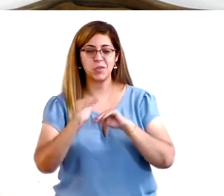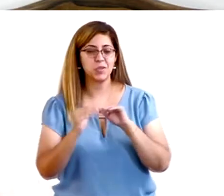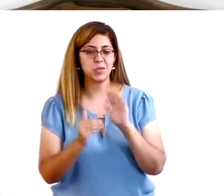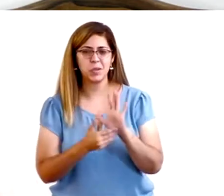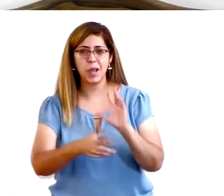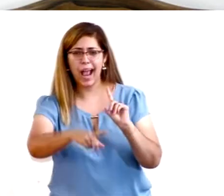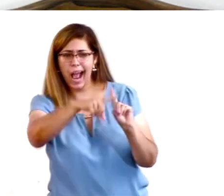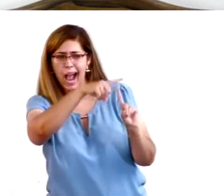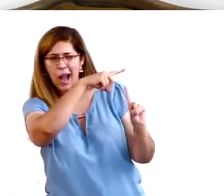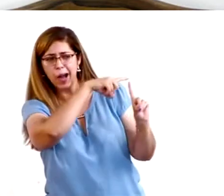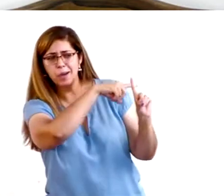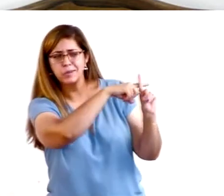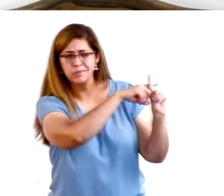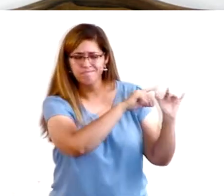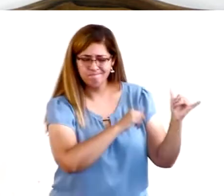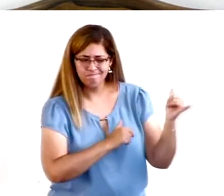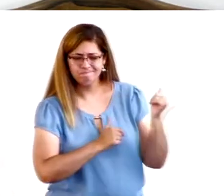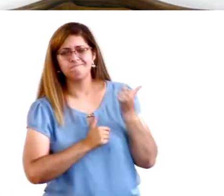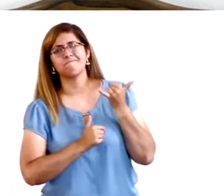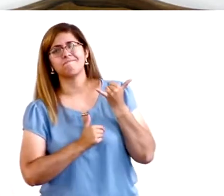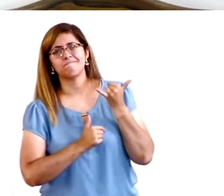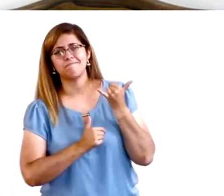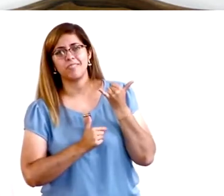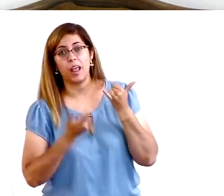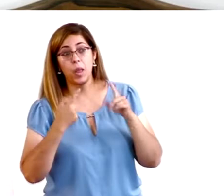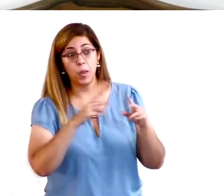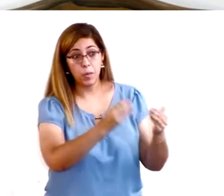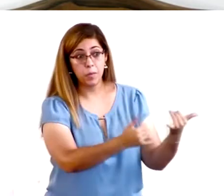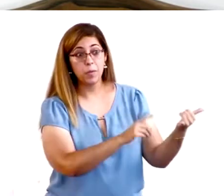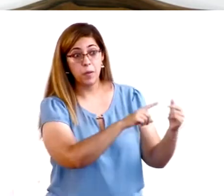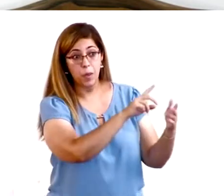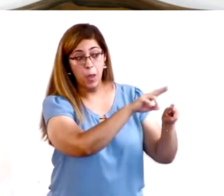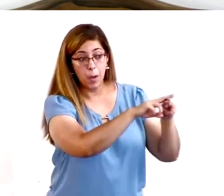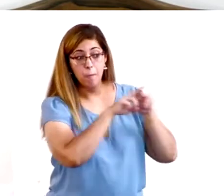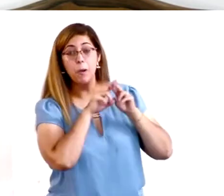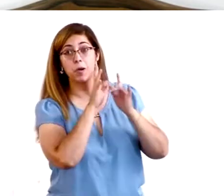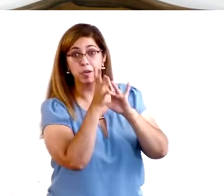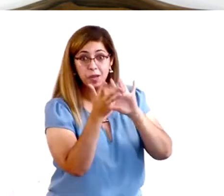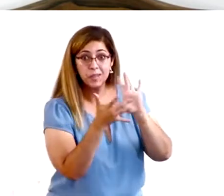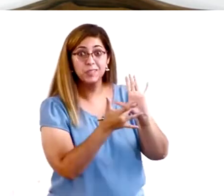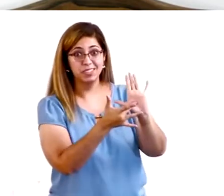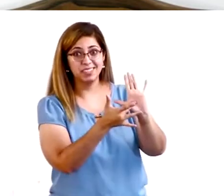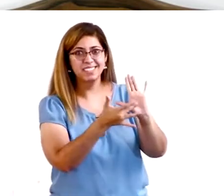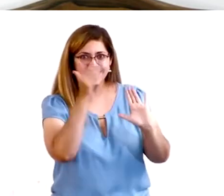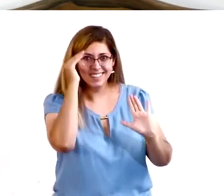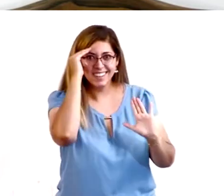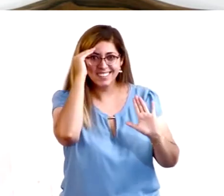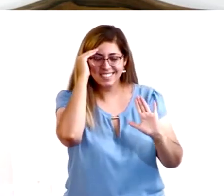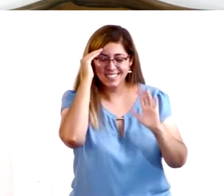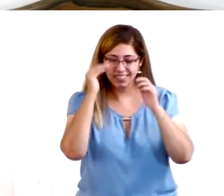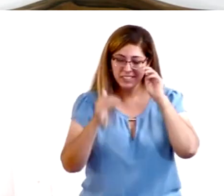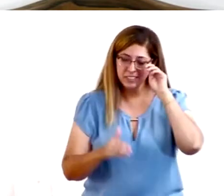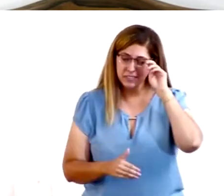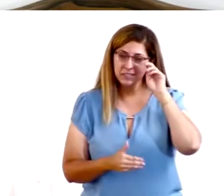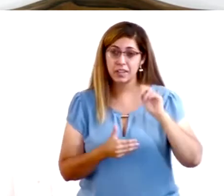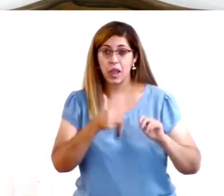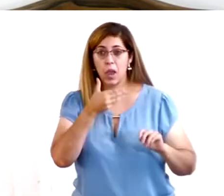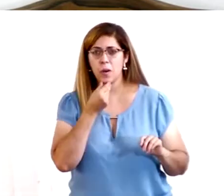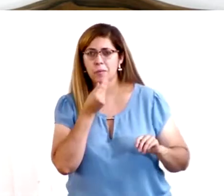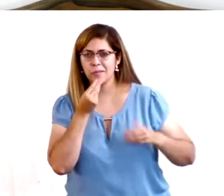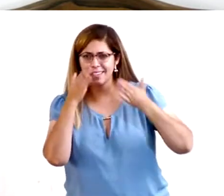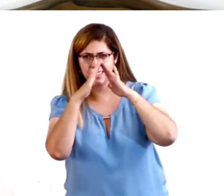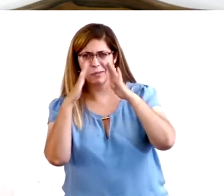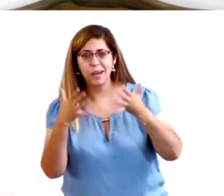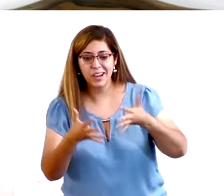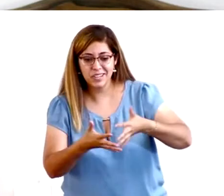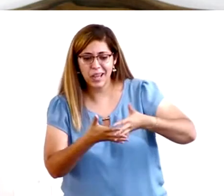cruz chegou até nós, que o filho de José e de Maria, o menino de Nazaré, aquele que as